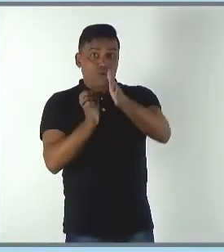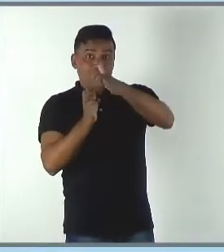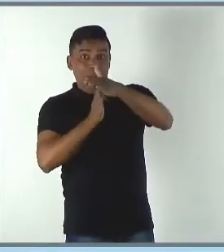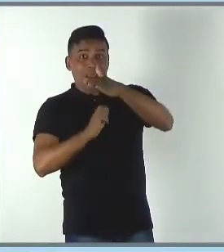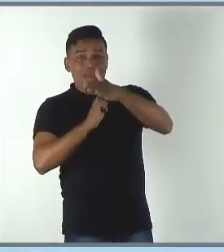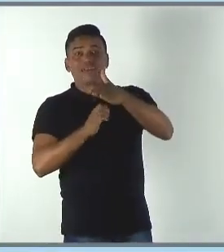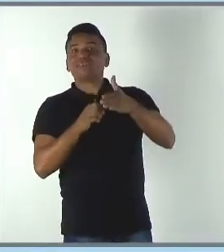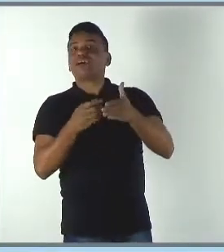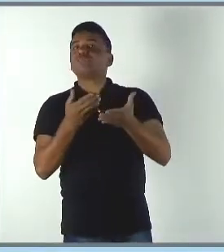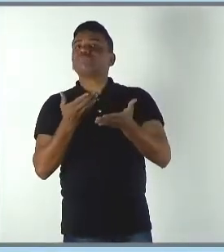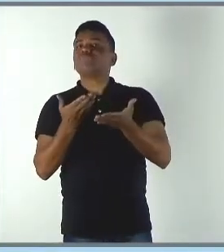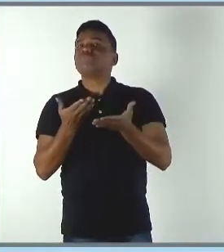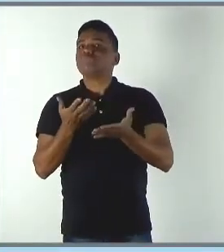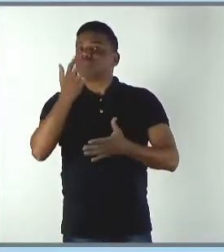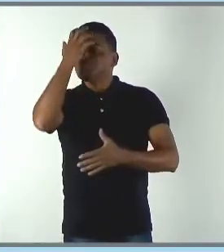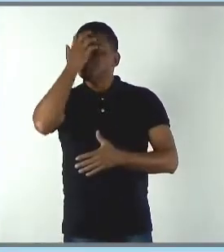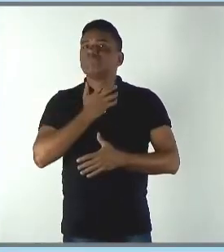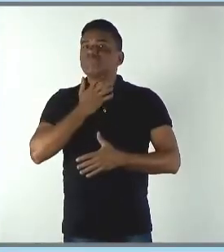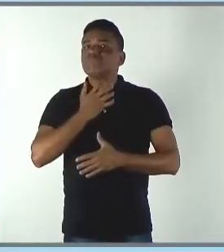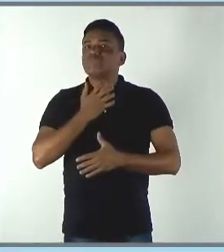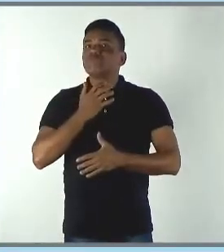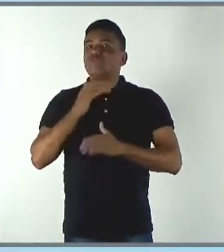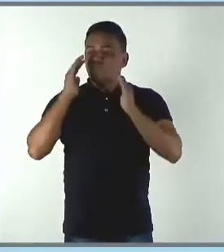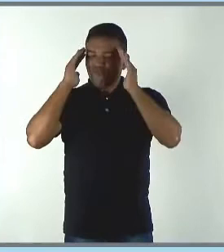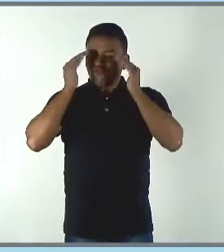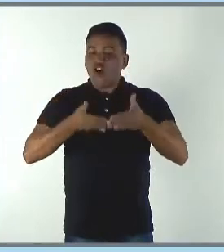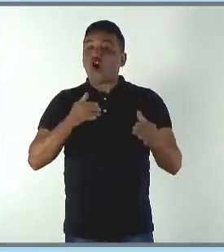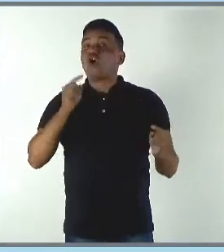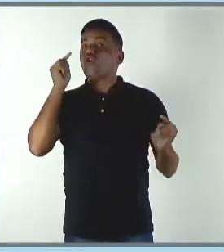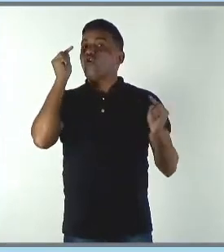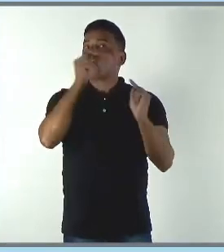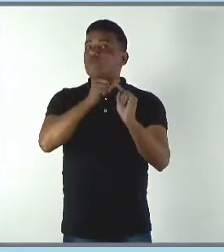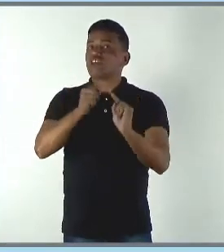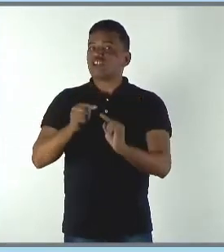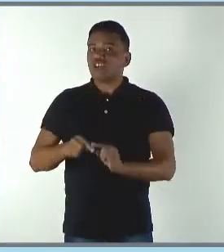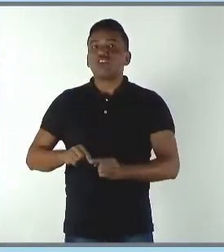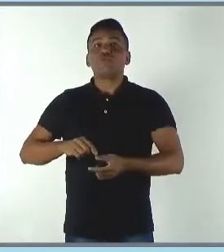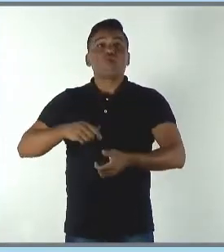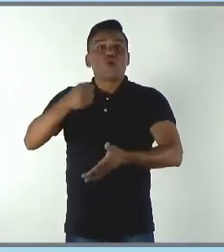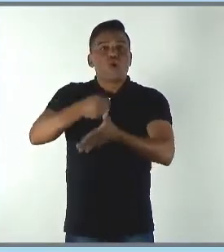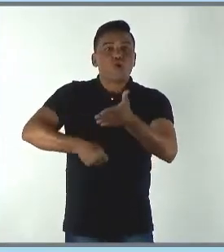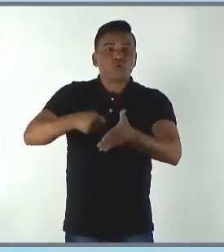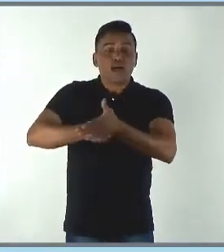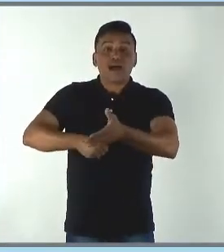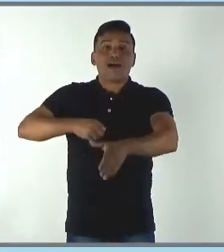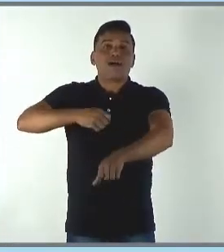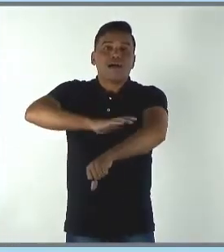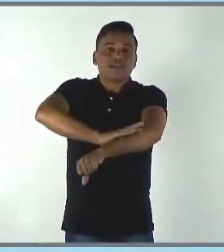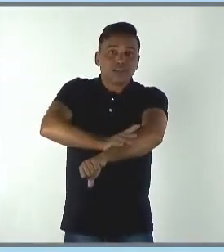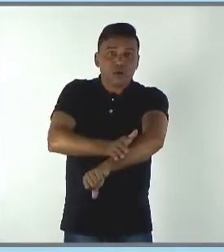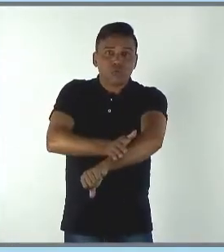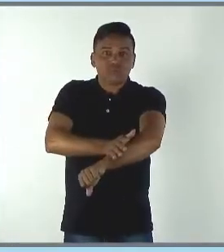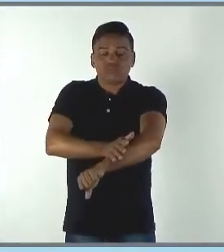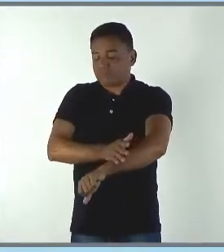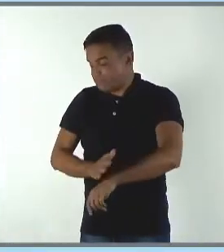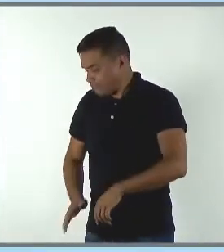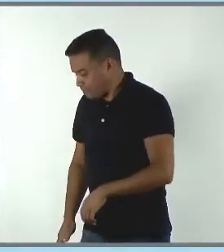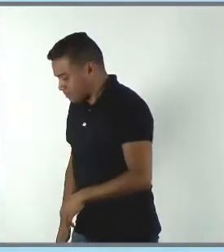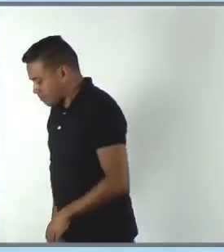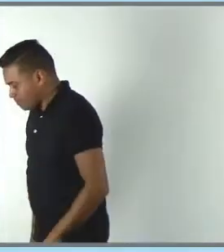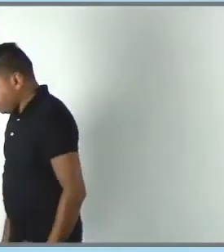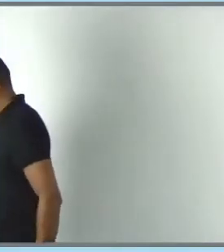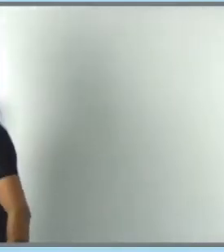intrinsecamente, né, assentada sobre os princípios da luta antirracial. Tá? E hoje nós sabemos muito bem, por